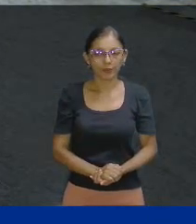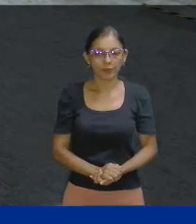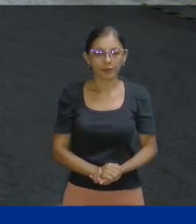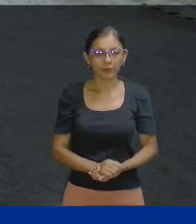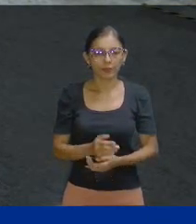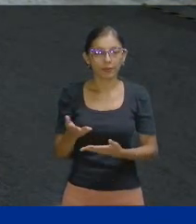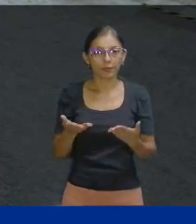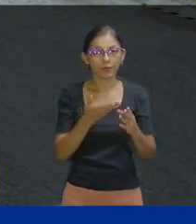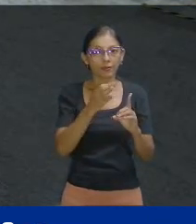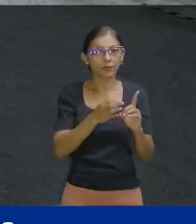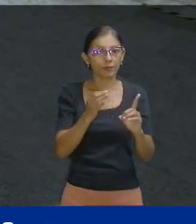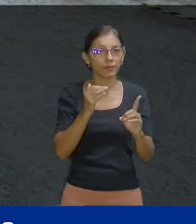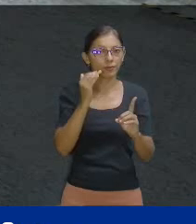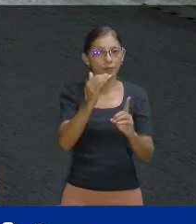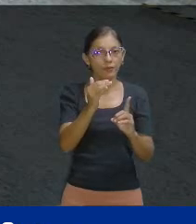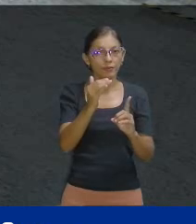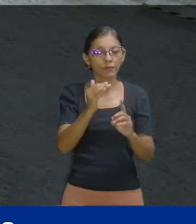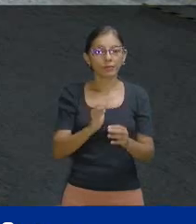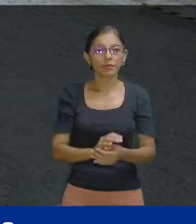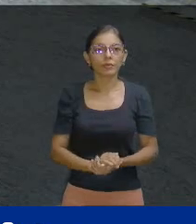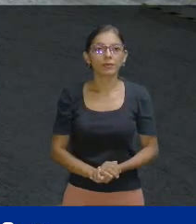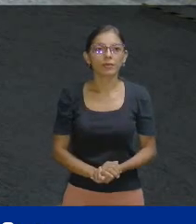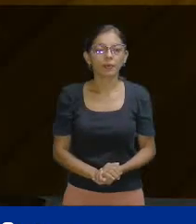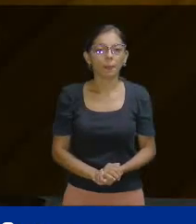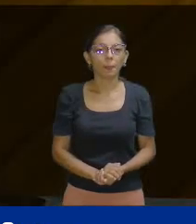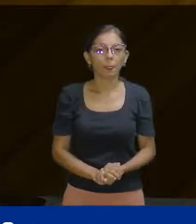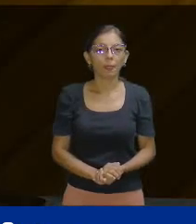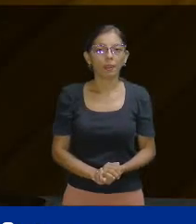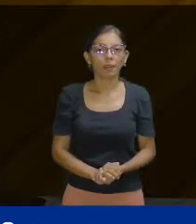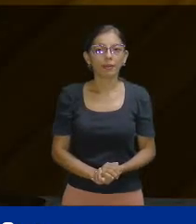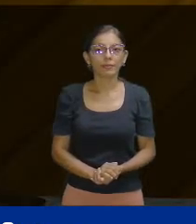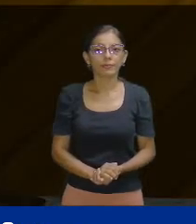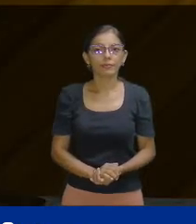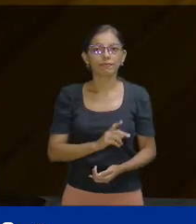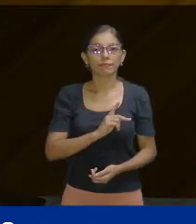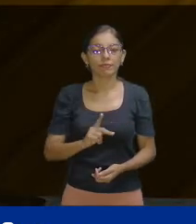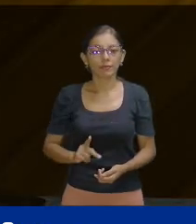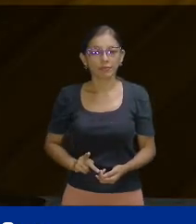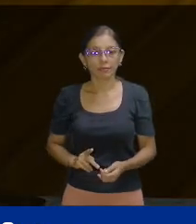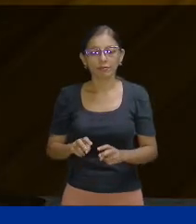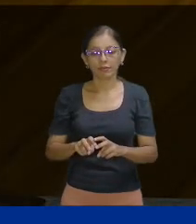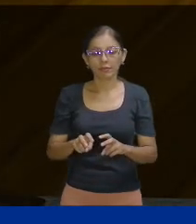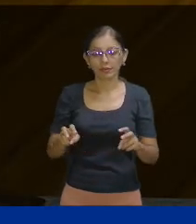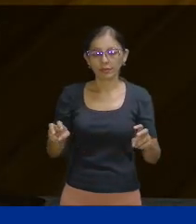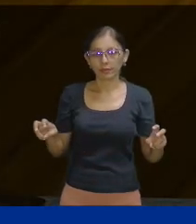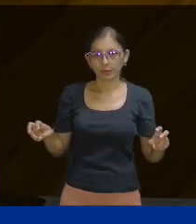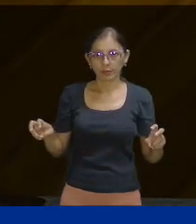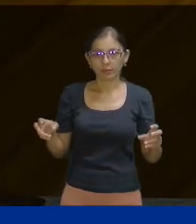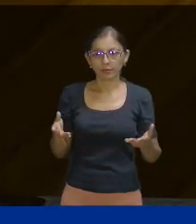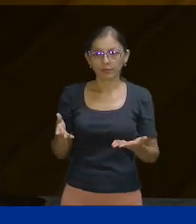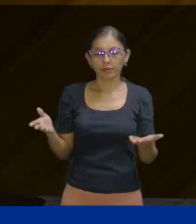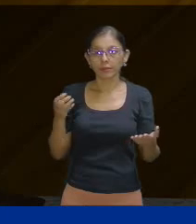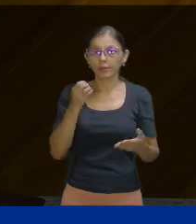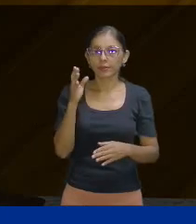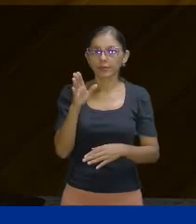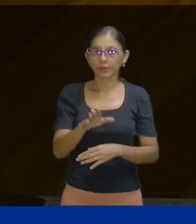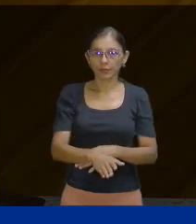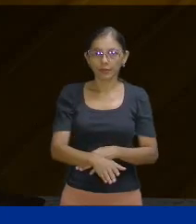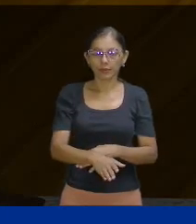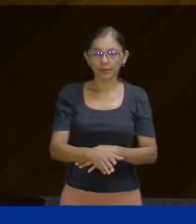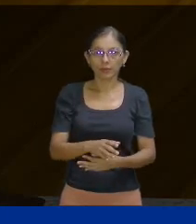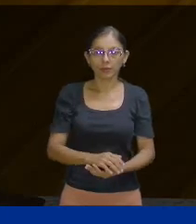Senhora procuradora. Imagem ampla do plenário. Excelentíssimos magistrados, excelentíssima magistrada, boa tarde.